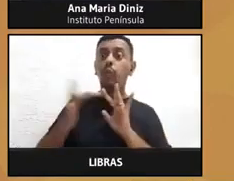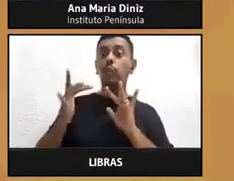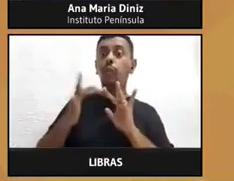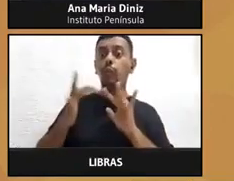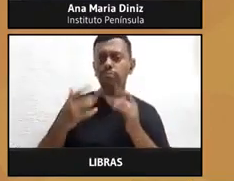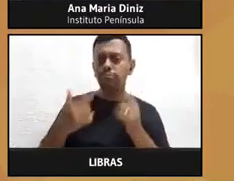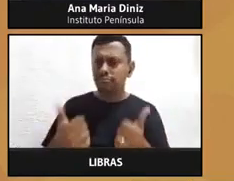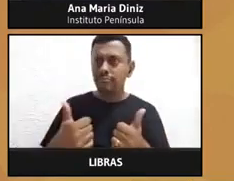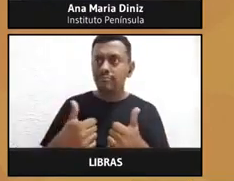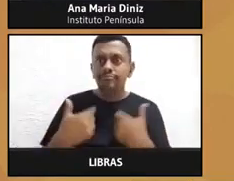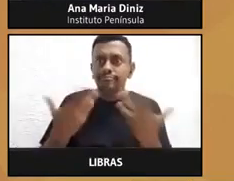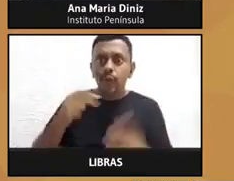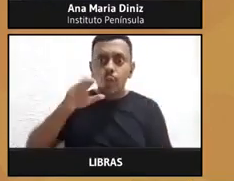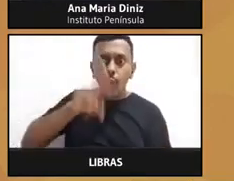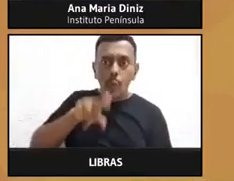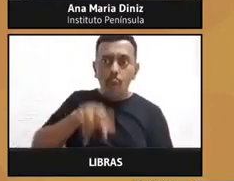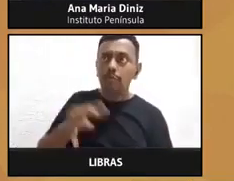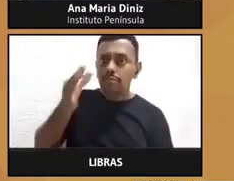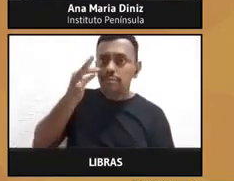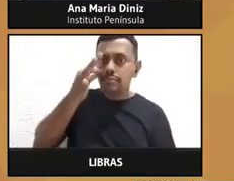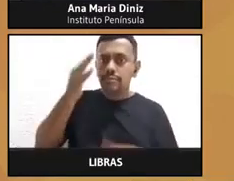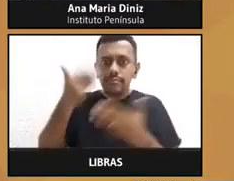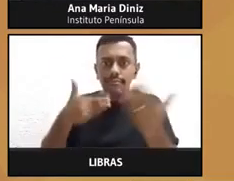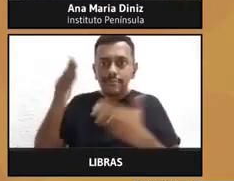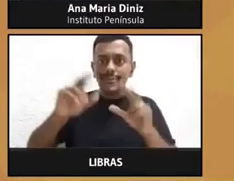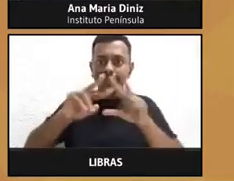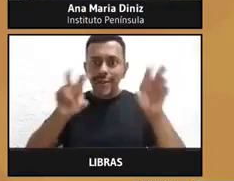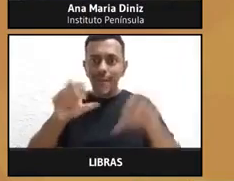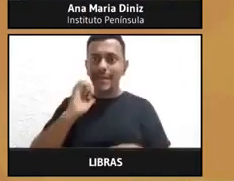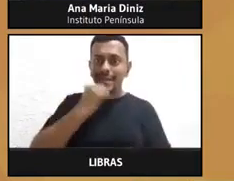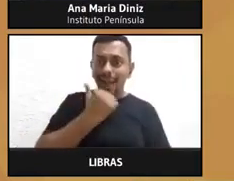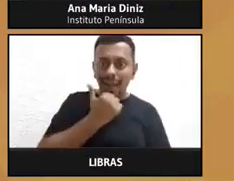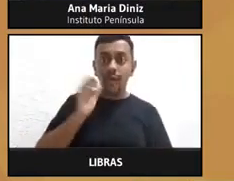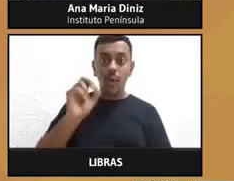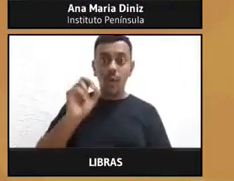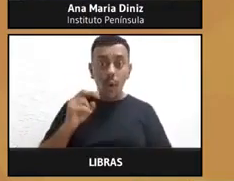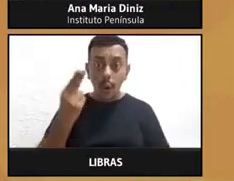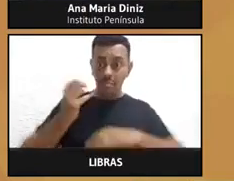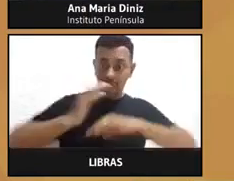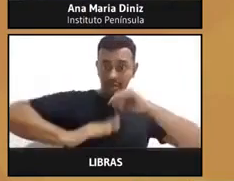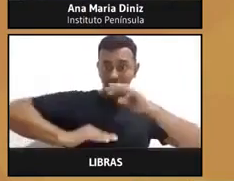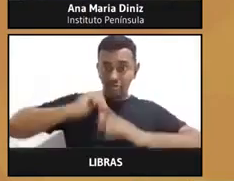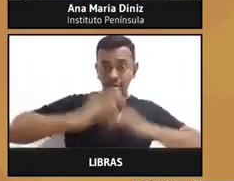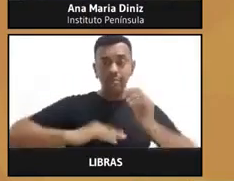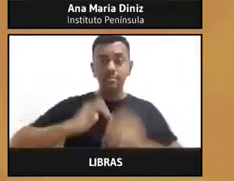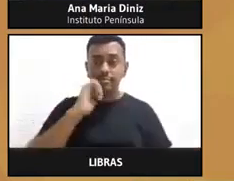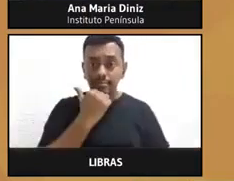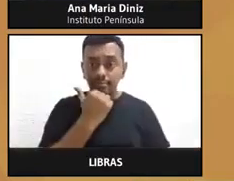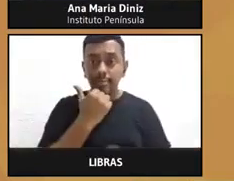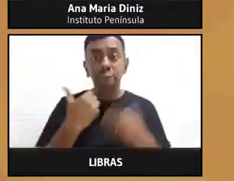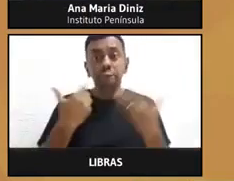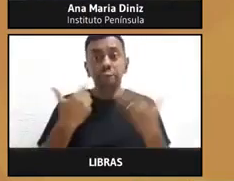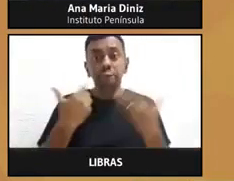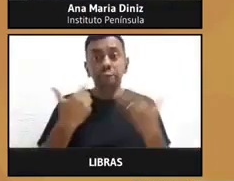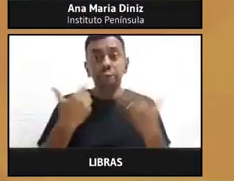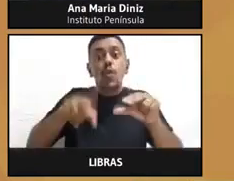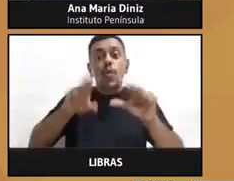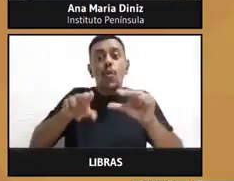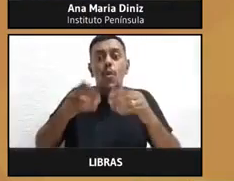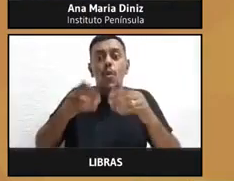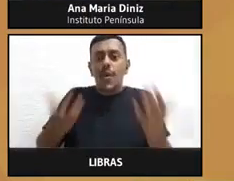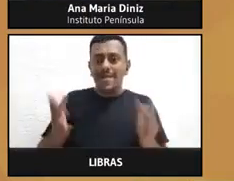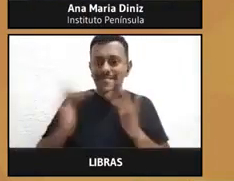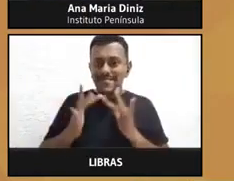um cientista ou nunca tenham tido uma prática na ciência. Se isso fosse